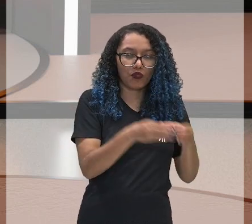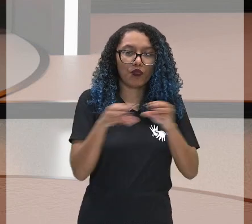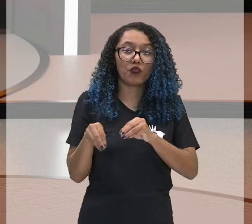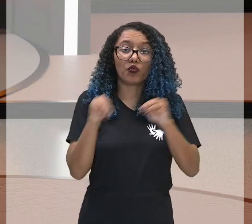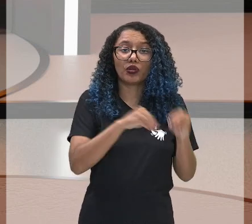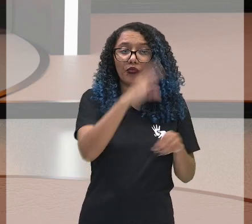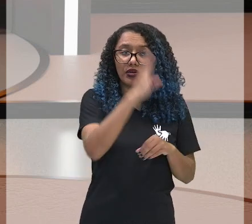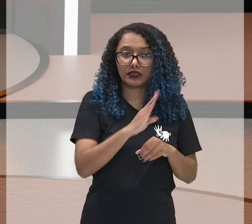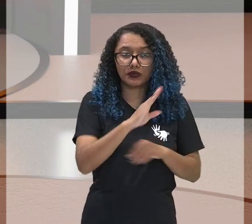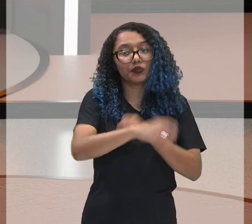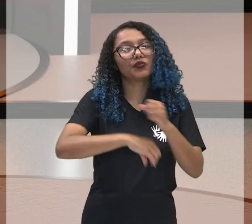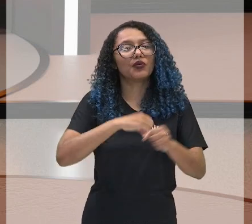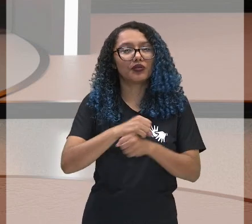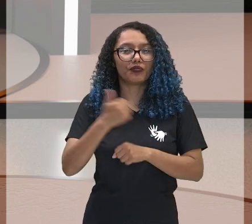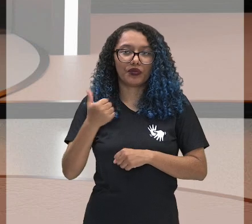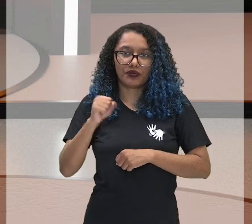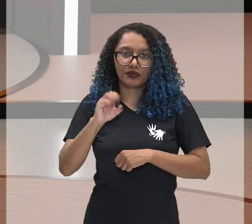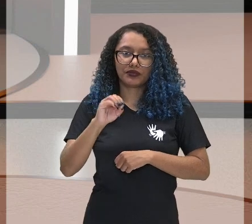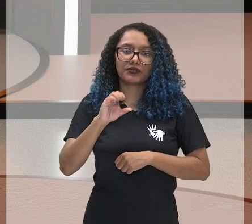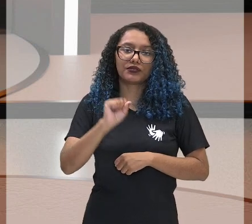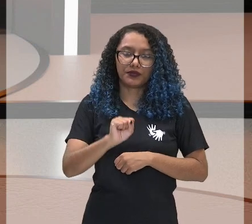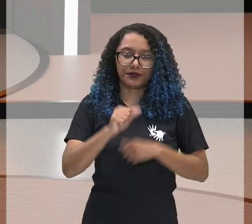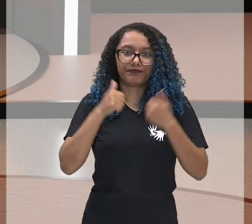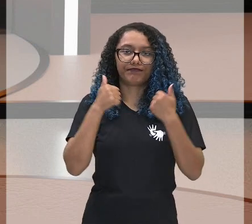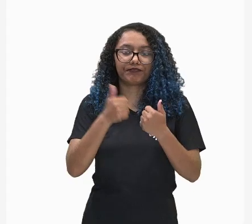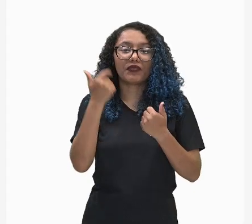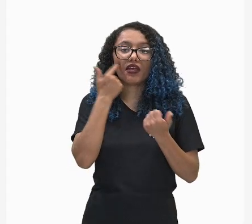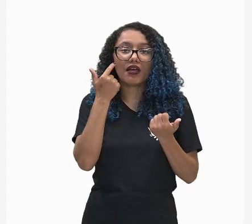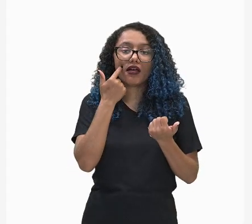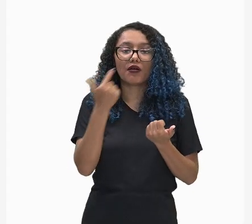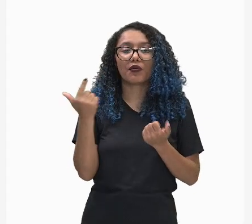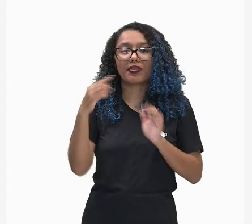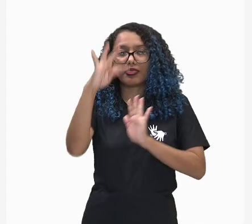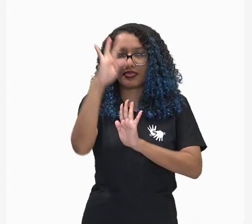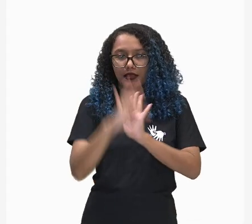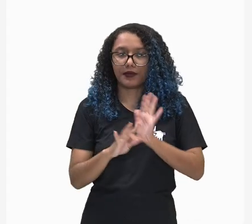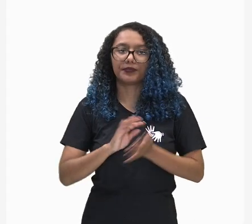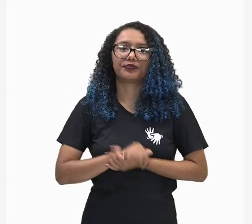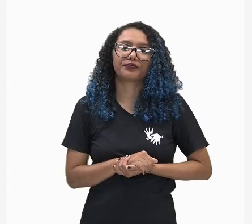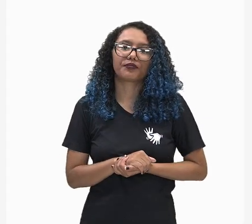1808. Beleza, gente? Vamos ao texto, então, para a gente compreender melhor esse momento. Vamos lá, galera.